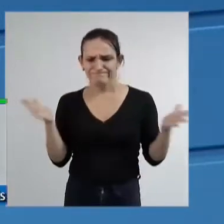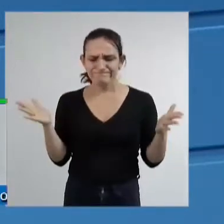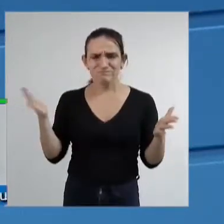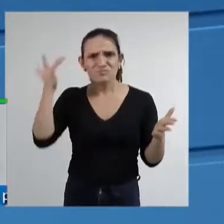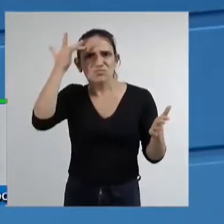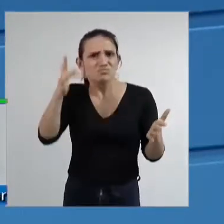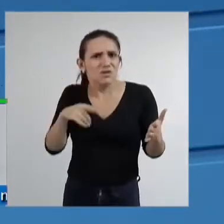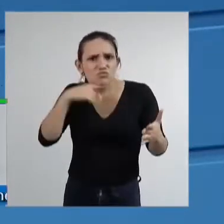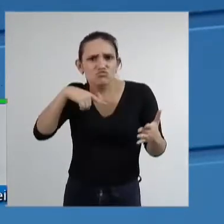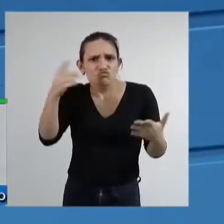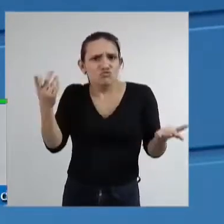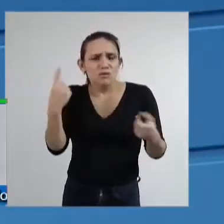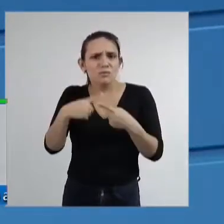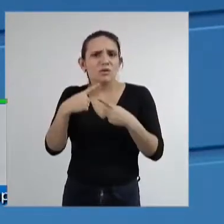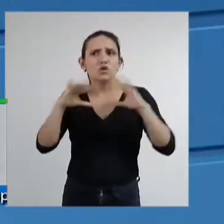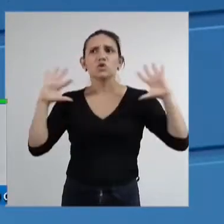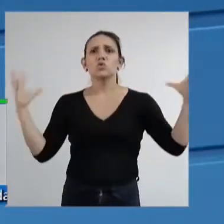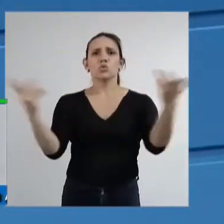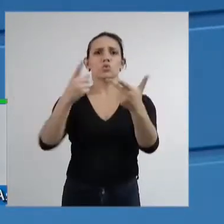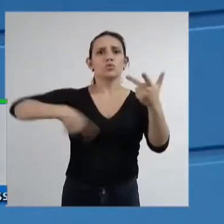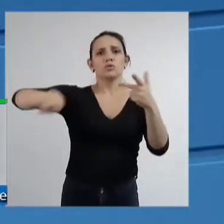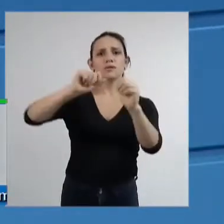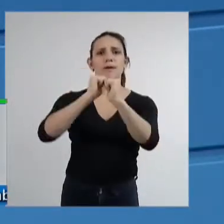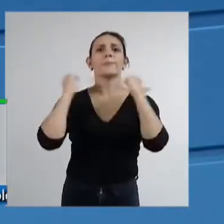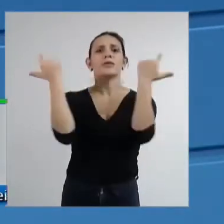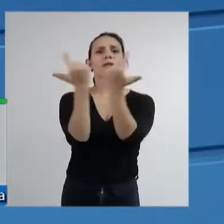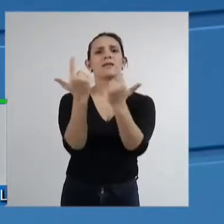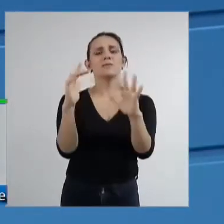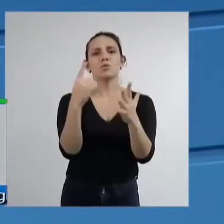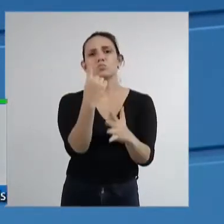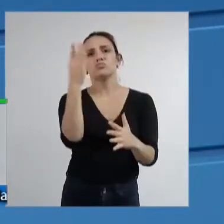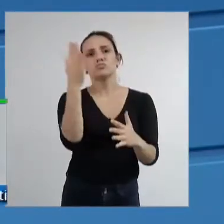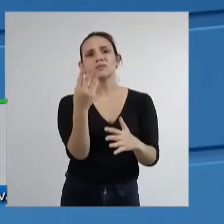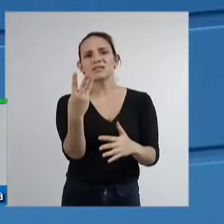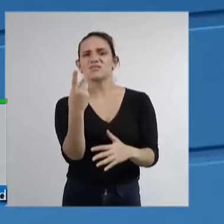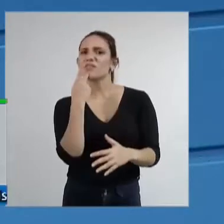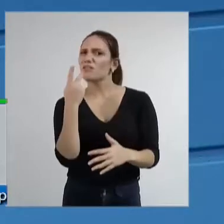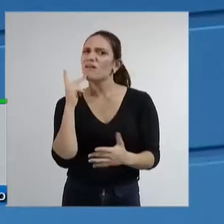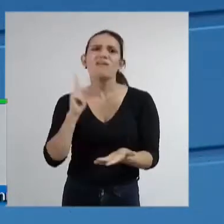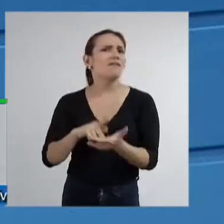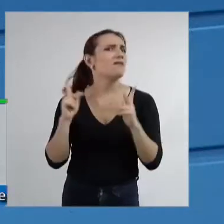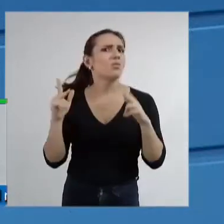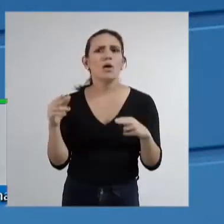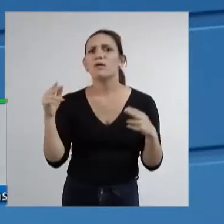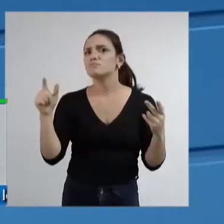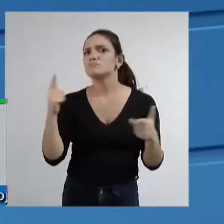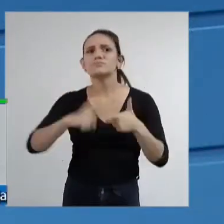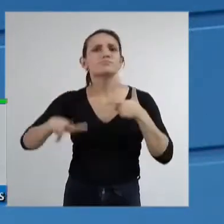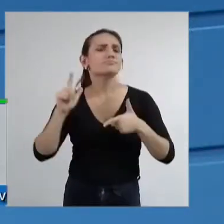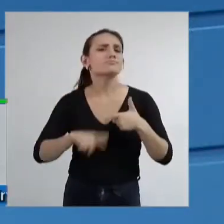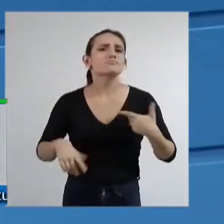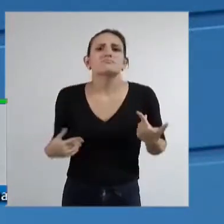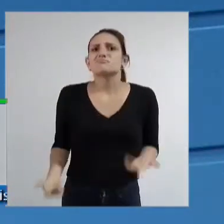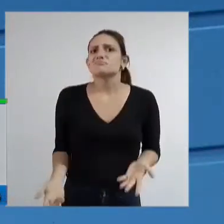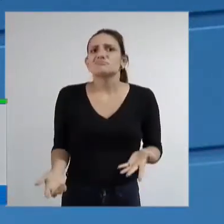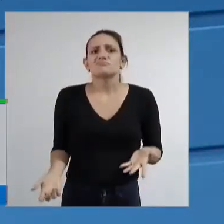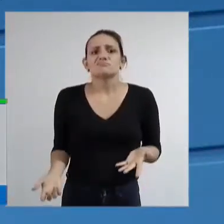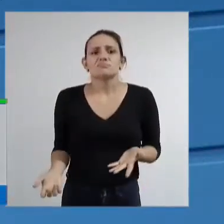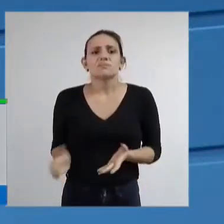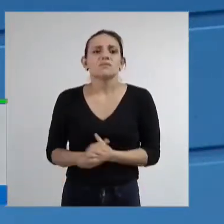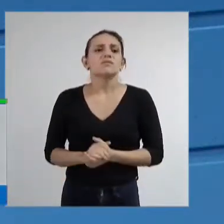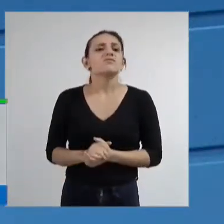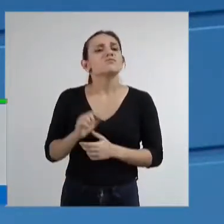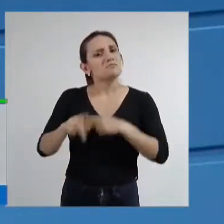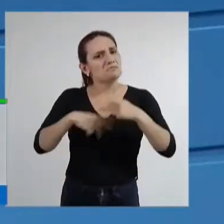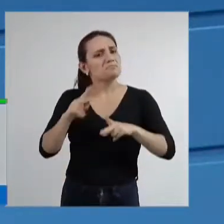as assembleias, né, que 1/3 de assembleias participando, ela tem poder de lei federal. Então, Vossa Excelência aborda com